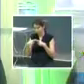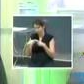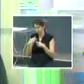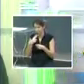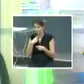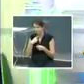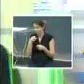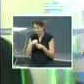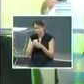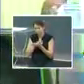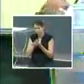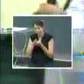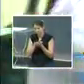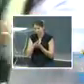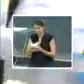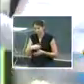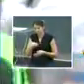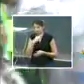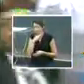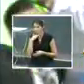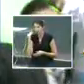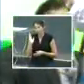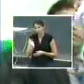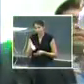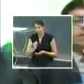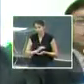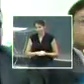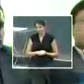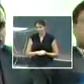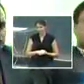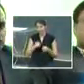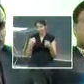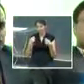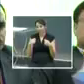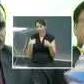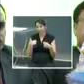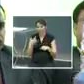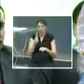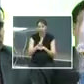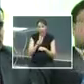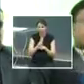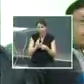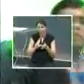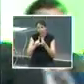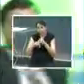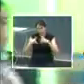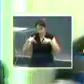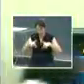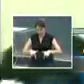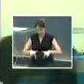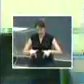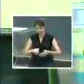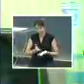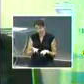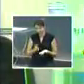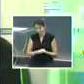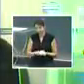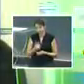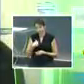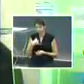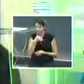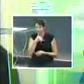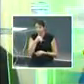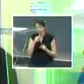filho. Levaram ele para dentro do necrotério para dar banho no corpo, para me liberar o corpo depois. Eu dobrei o joelho no corredor do